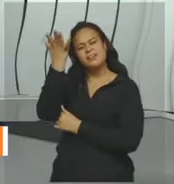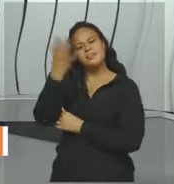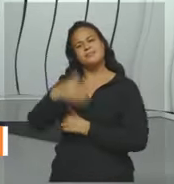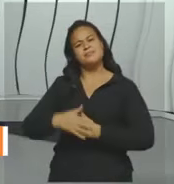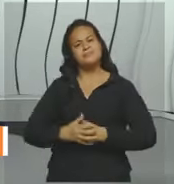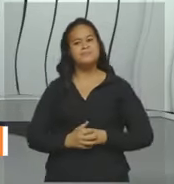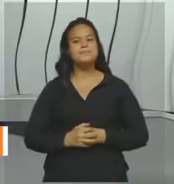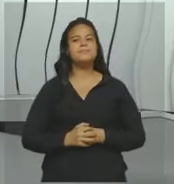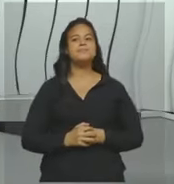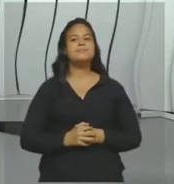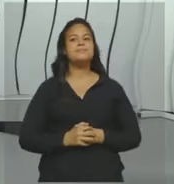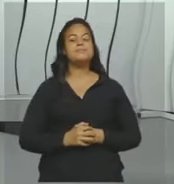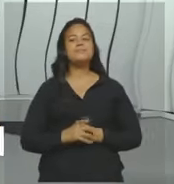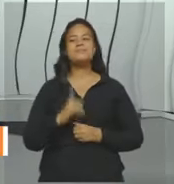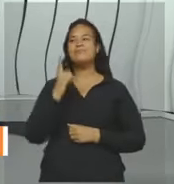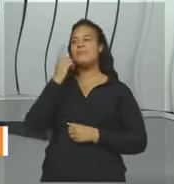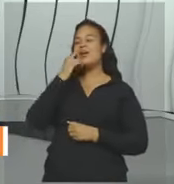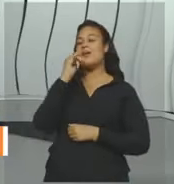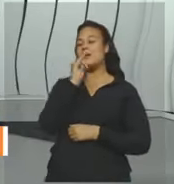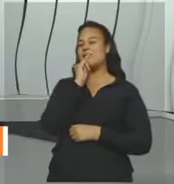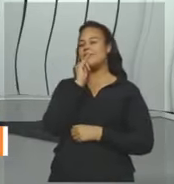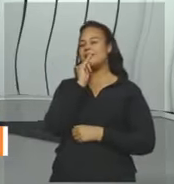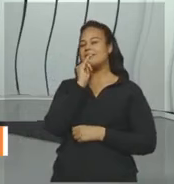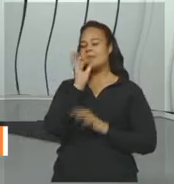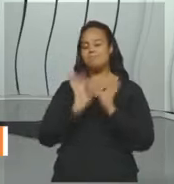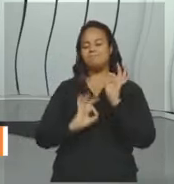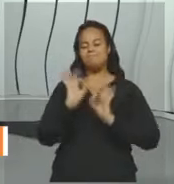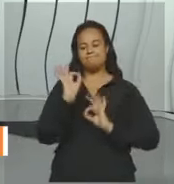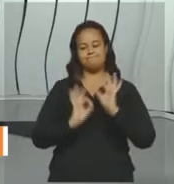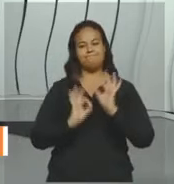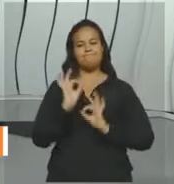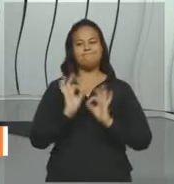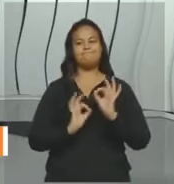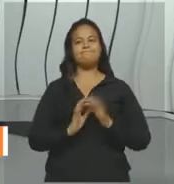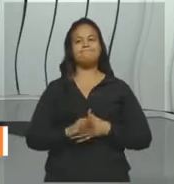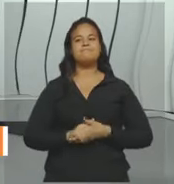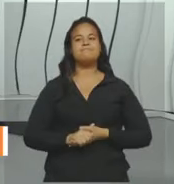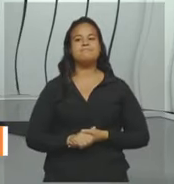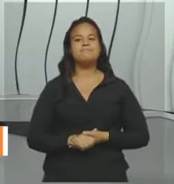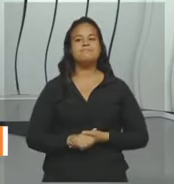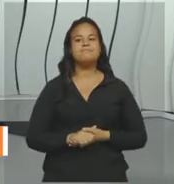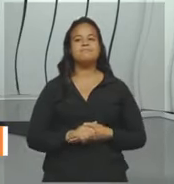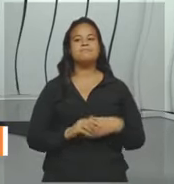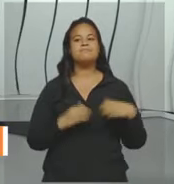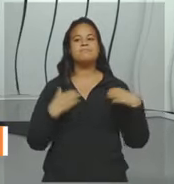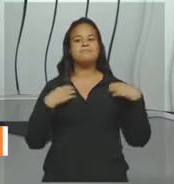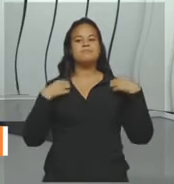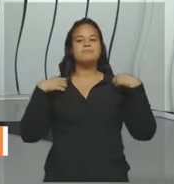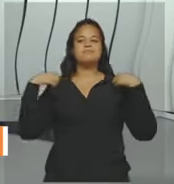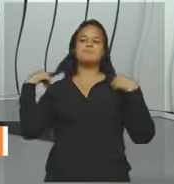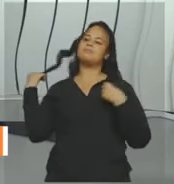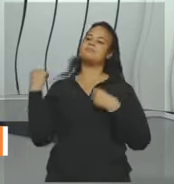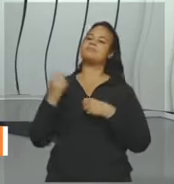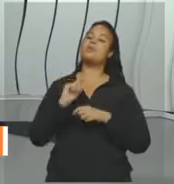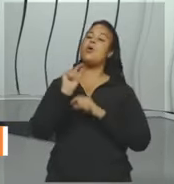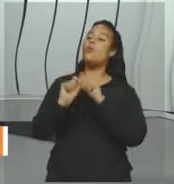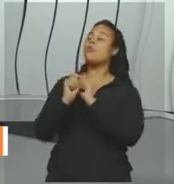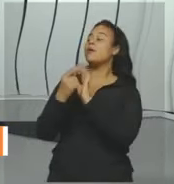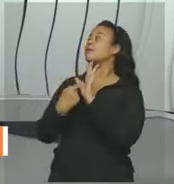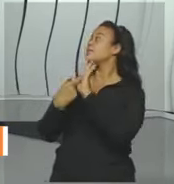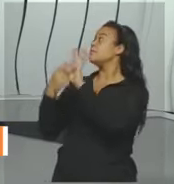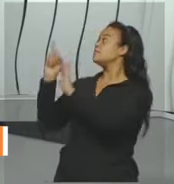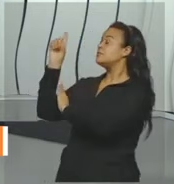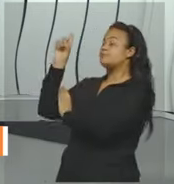Está aqui um plano inclinado, aqui um esquema mais bem feitinho aqui. O que esse esquema está mostrando aqui então?